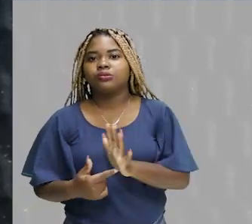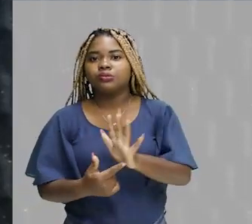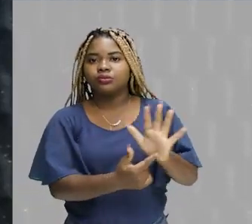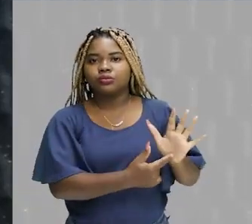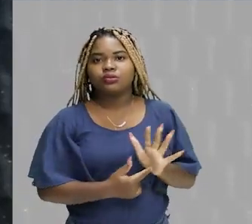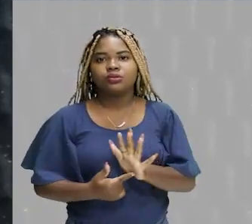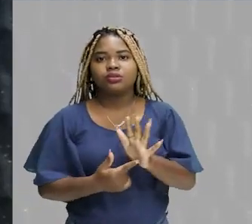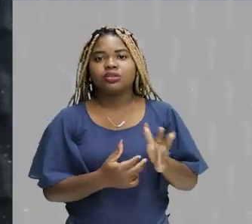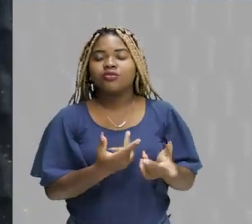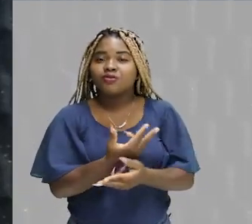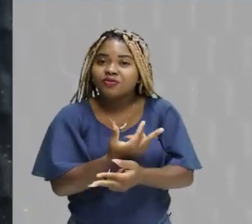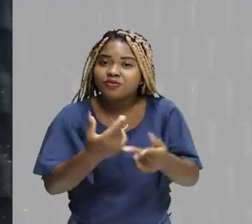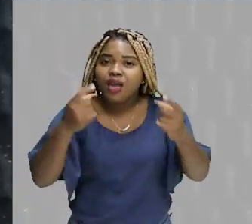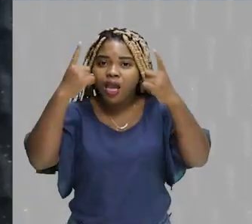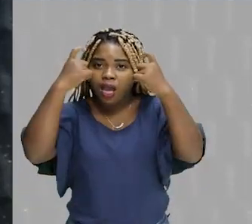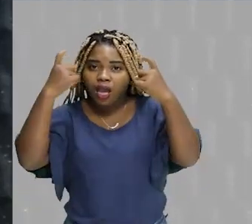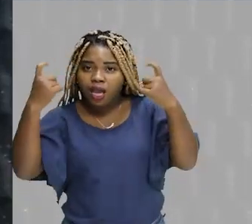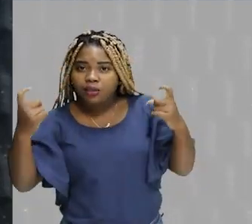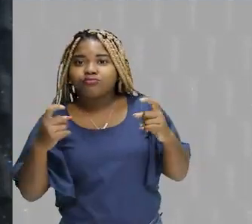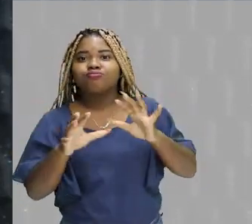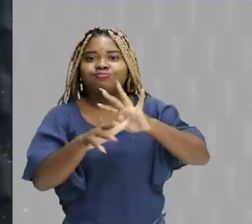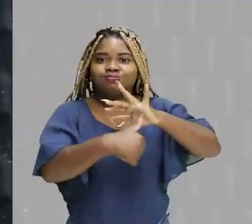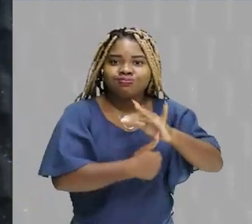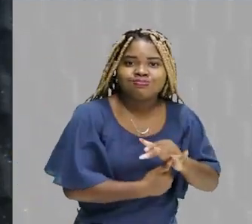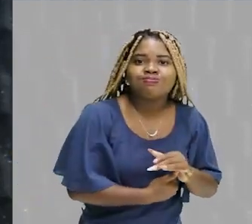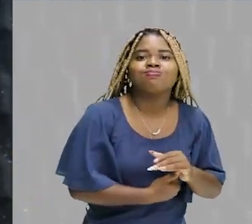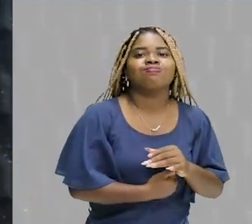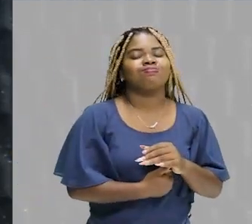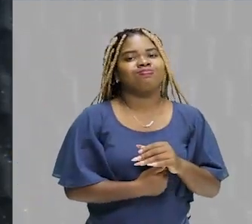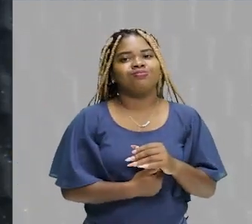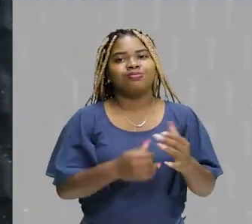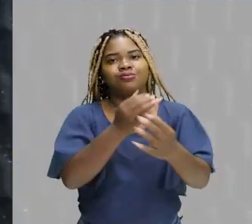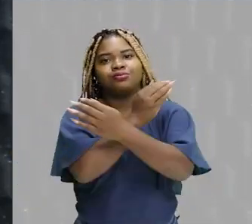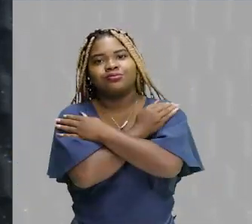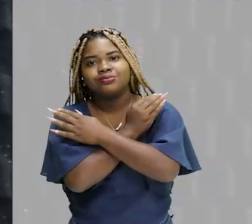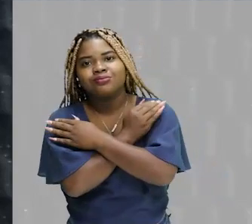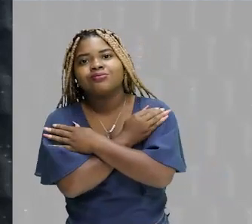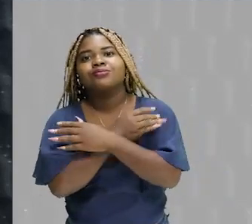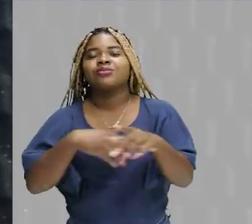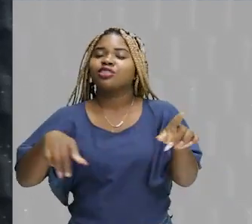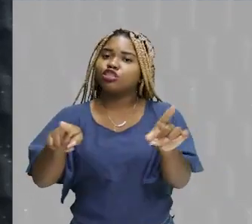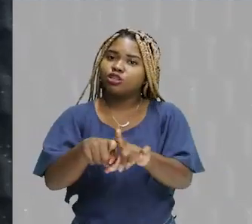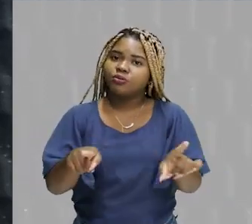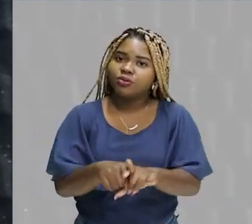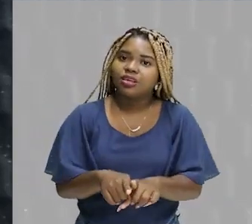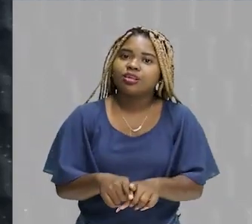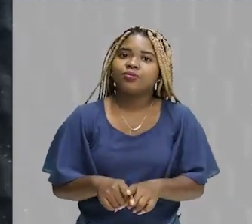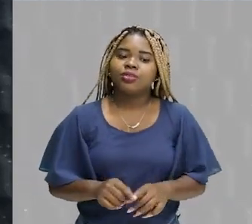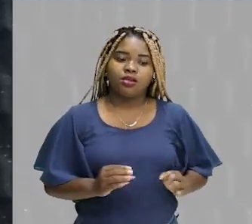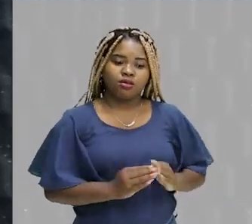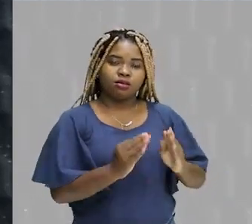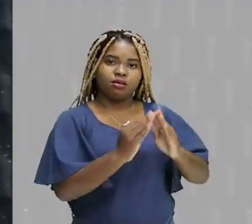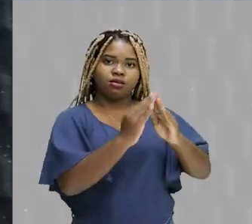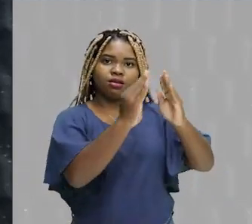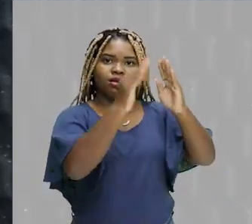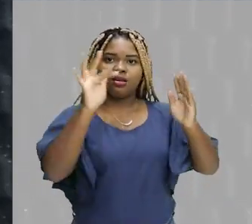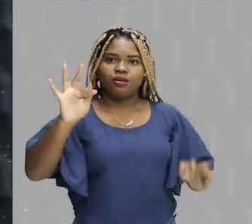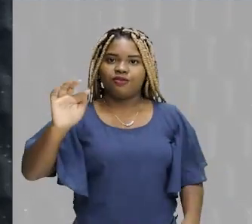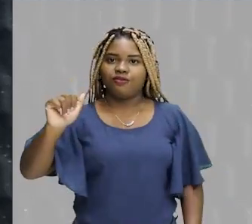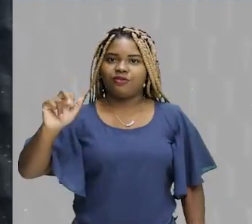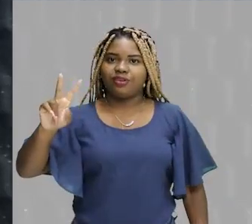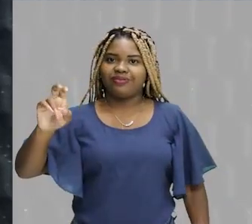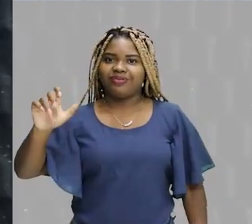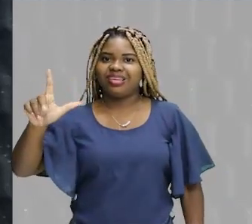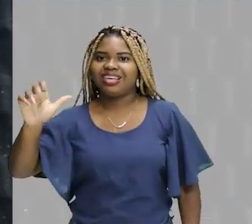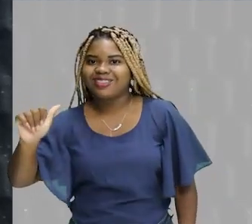né? Os bolsões de pobreza e desemprego, que aqui no Brasil a gente chama de favelização ou favela. A